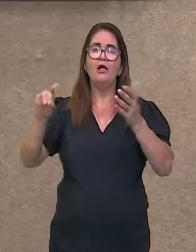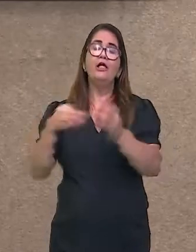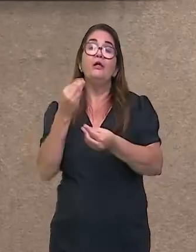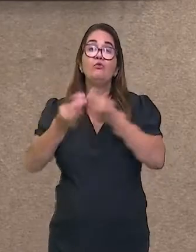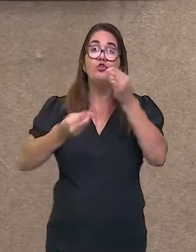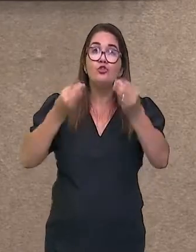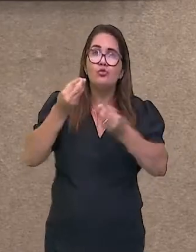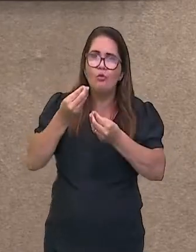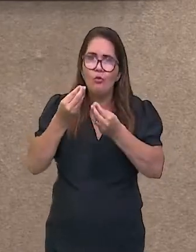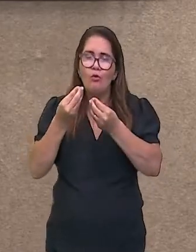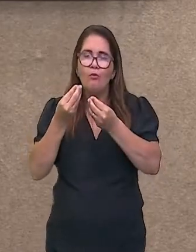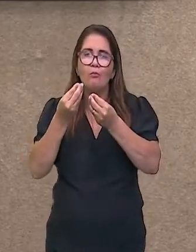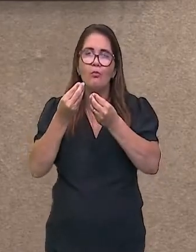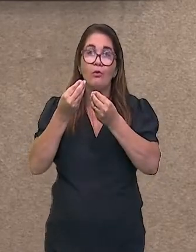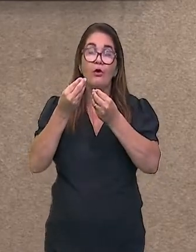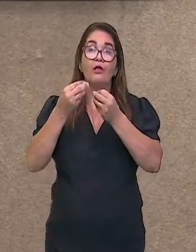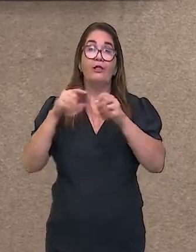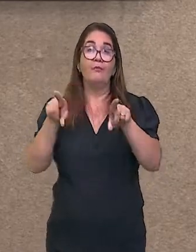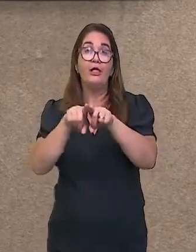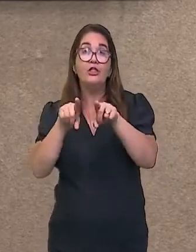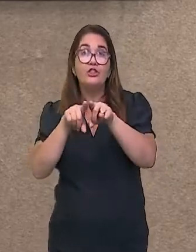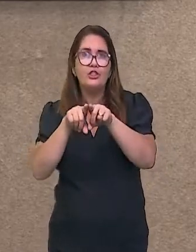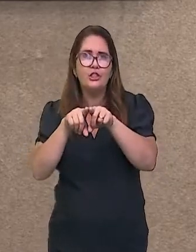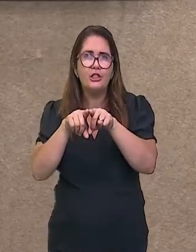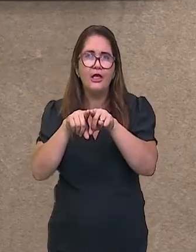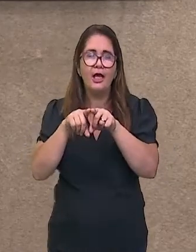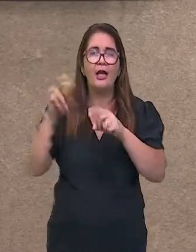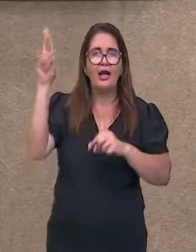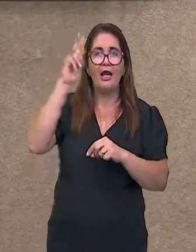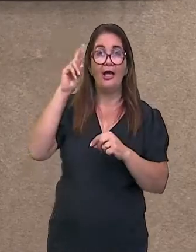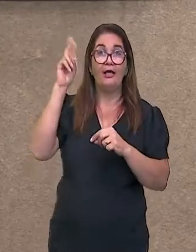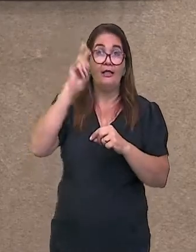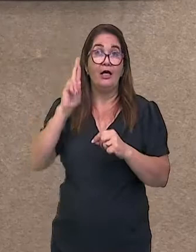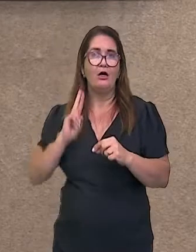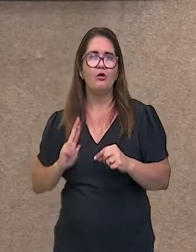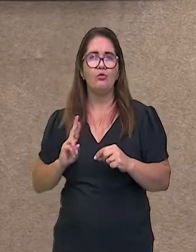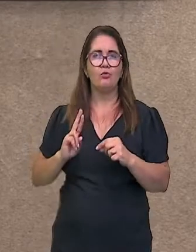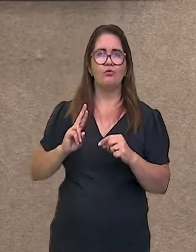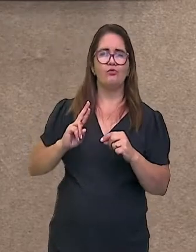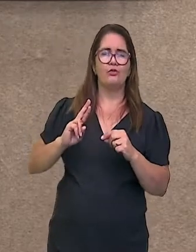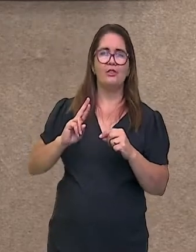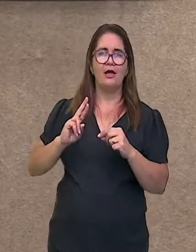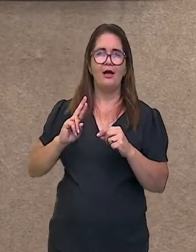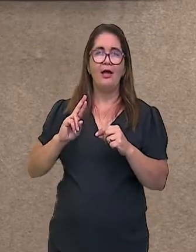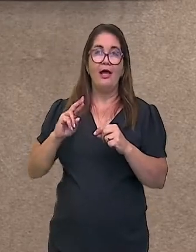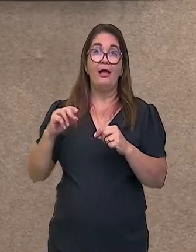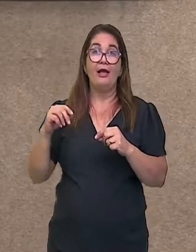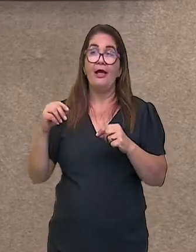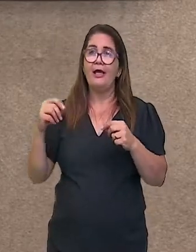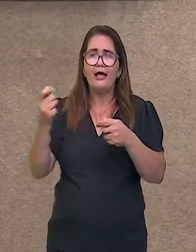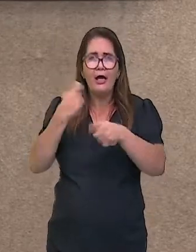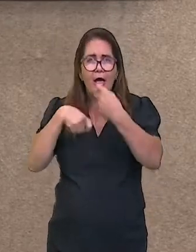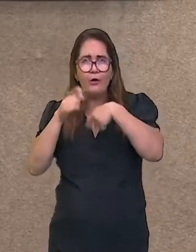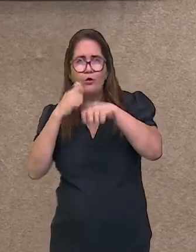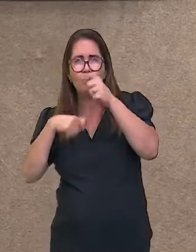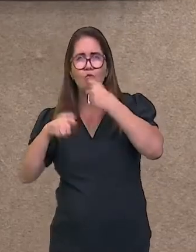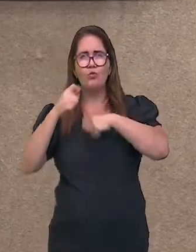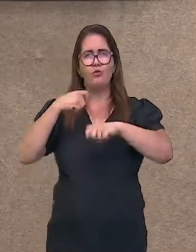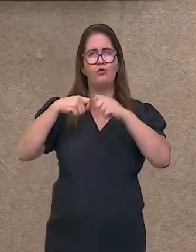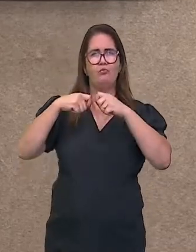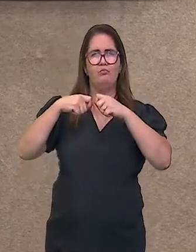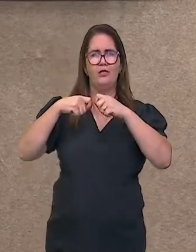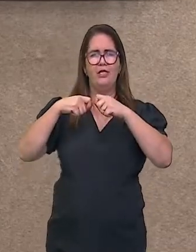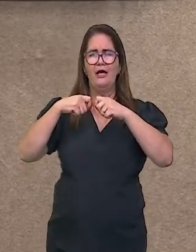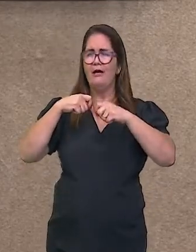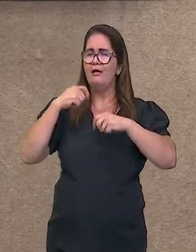nação liderada pelo czar russo. Então, uma grande potência, ela dominava uma